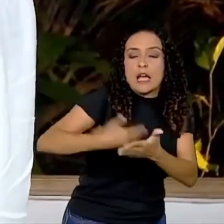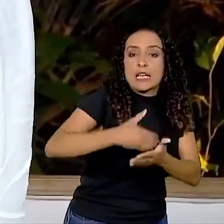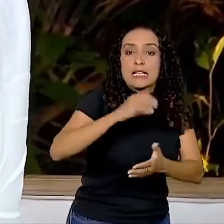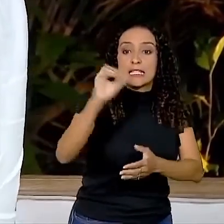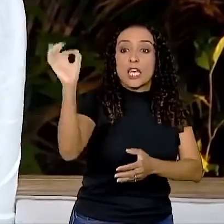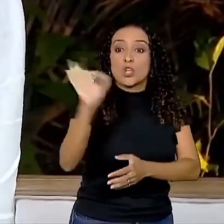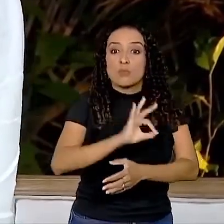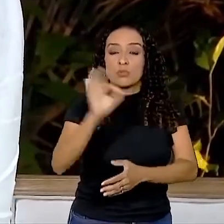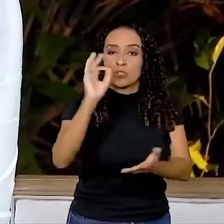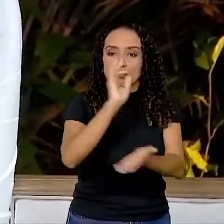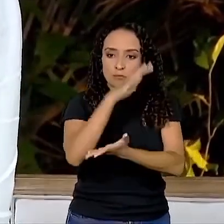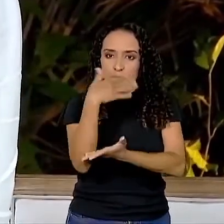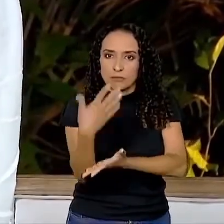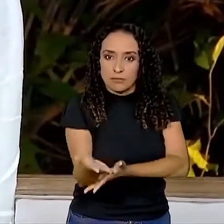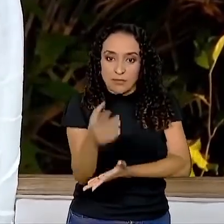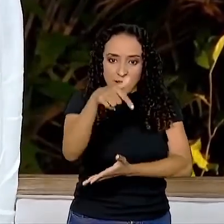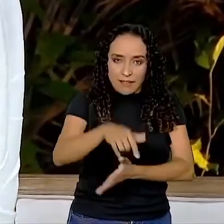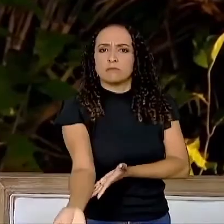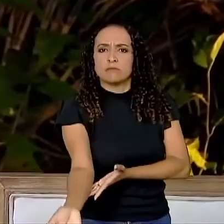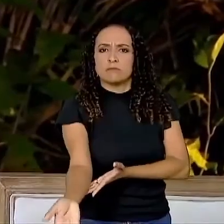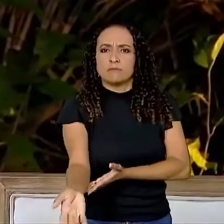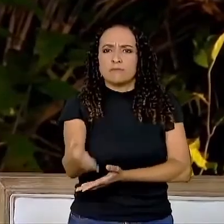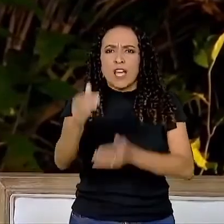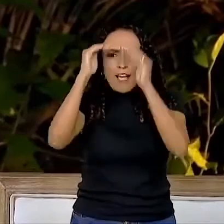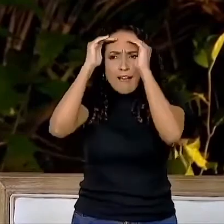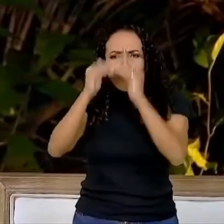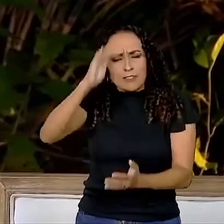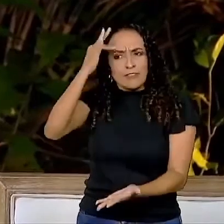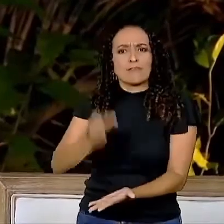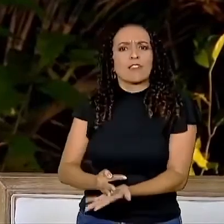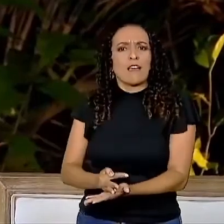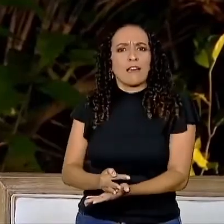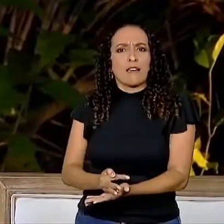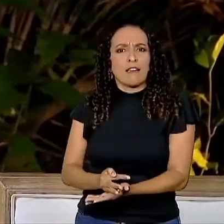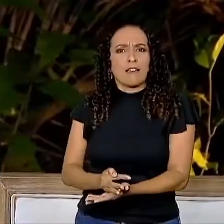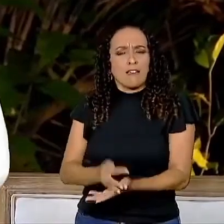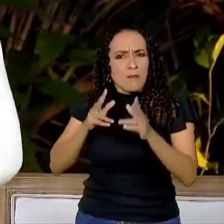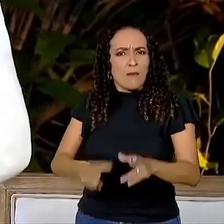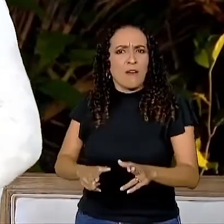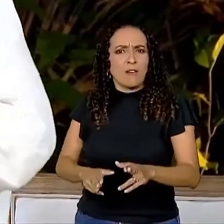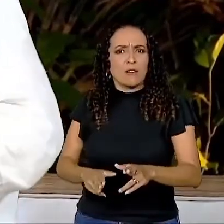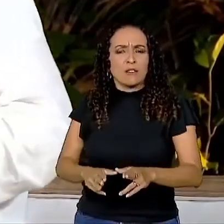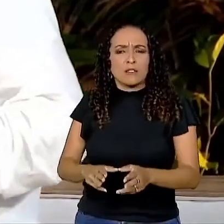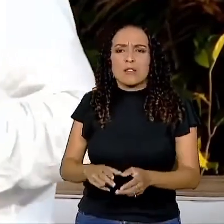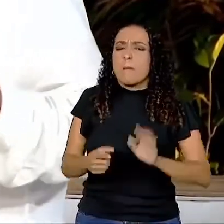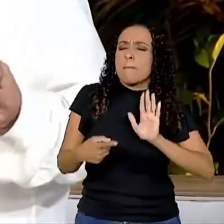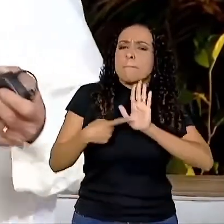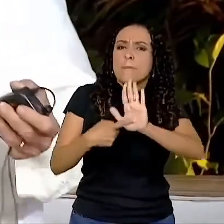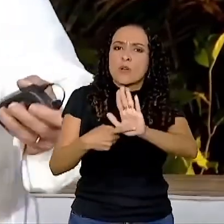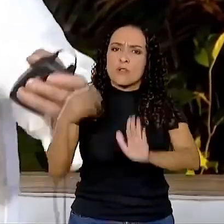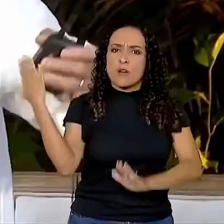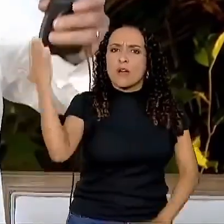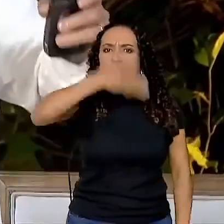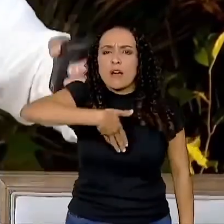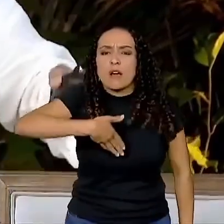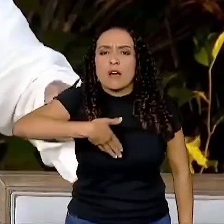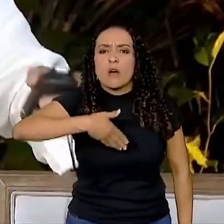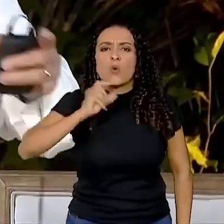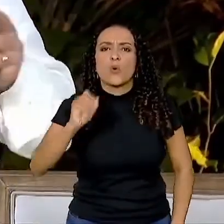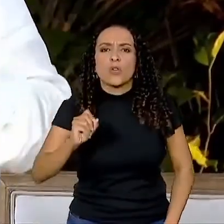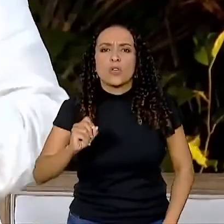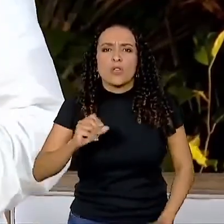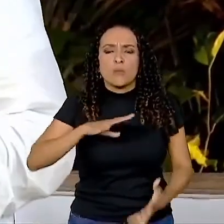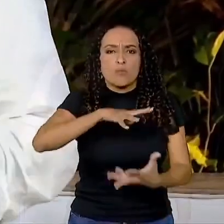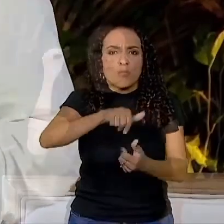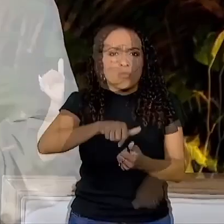de desmatamento na Amazônia. A gente vai acabar para provar ao mundo que nós vamos